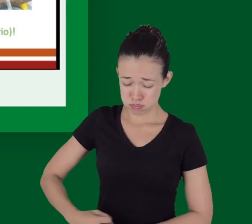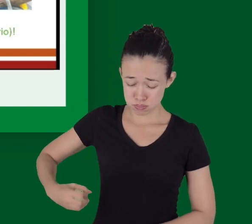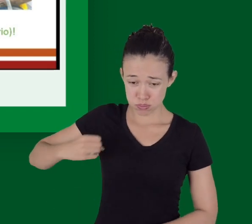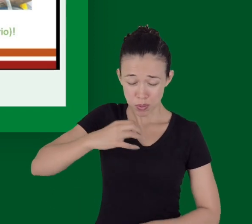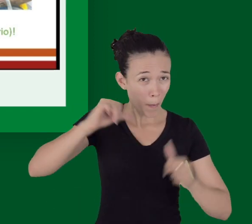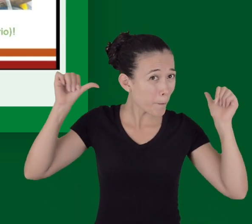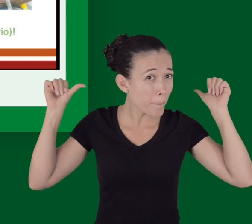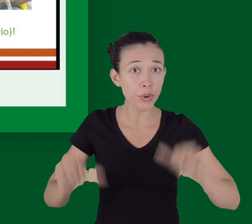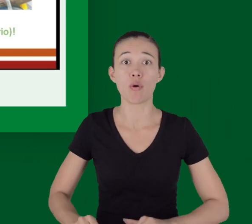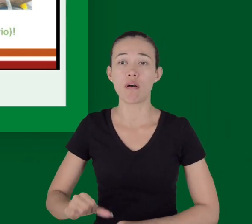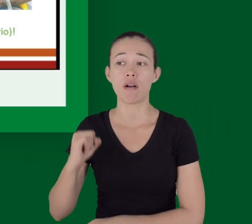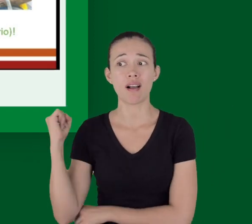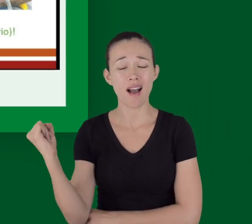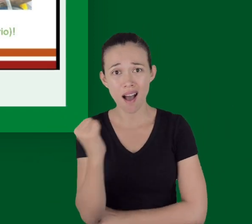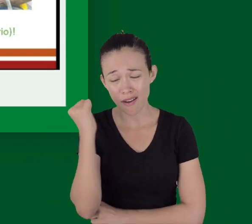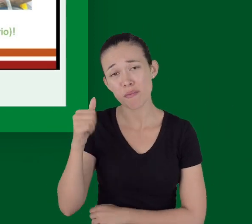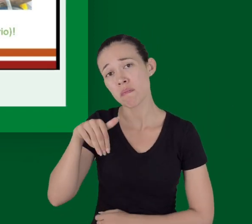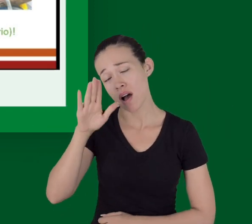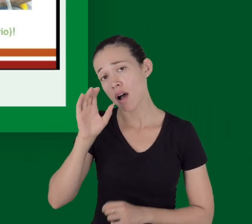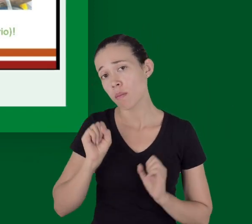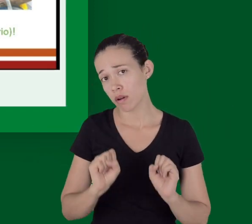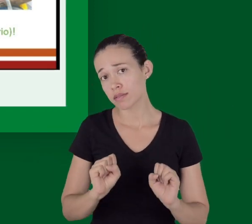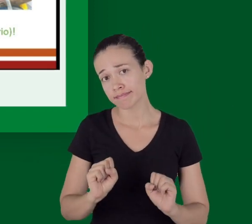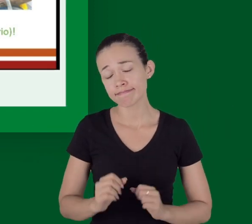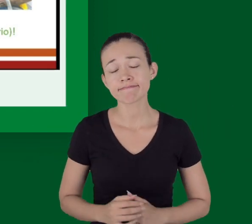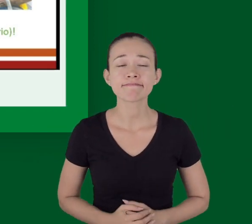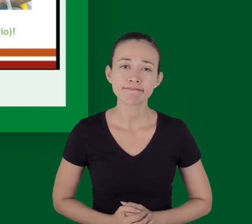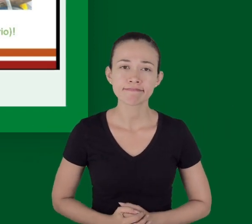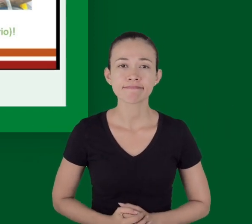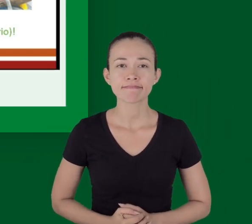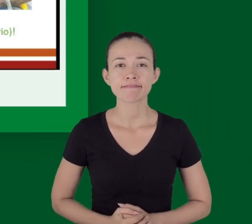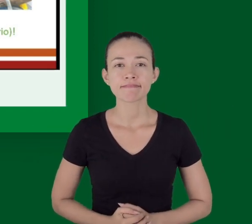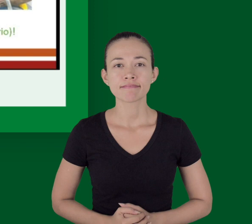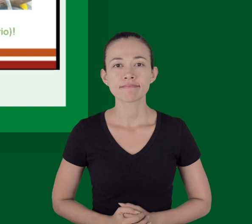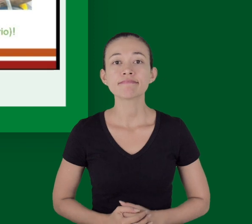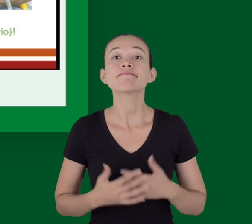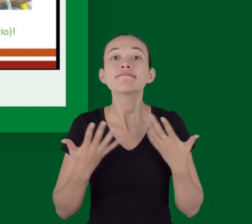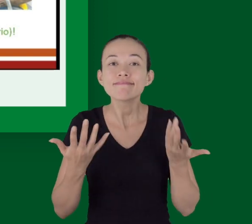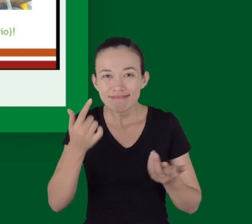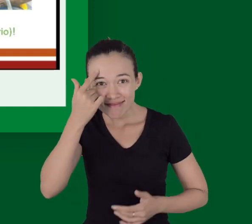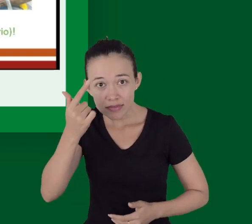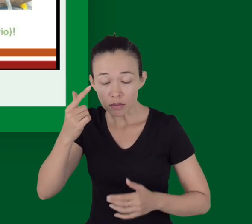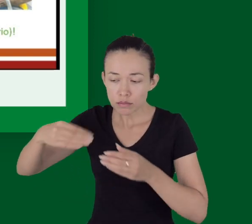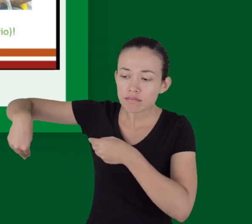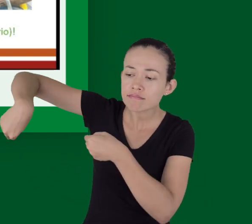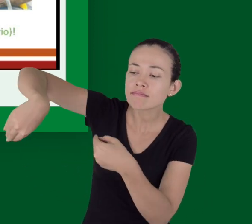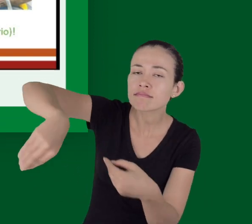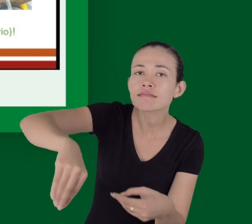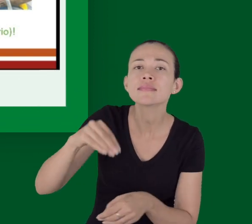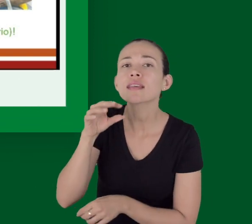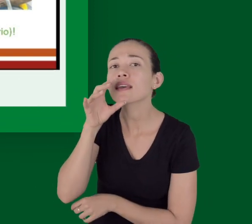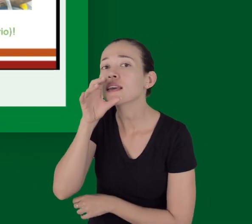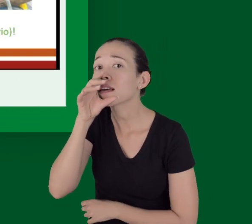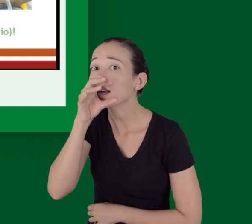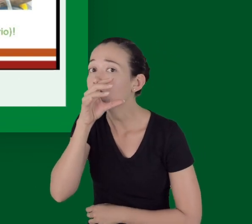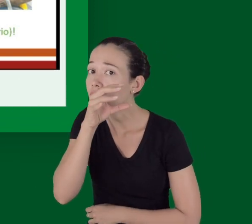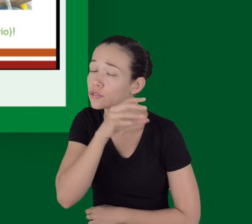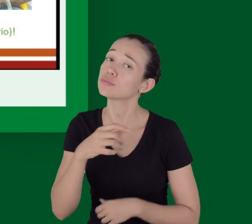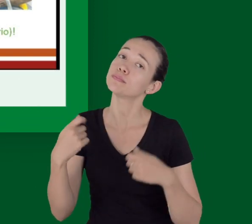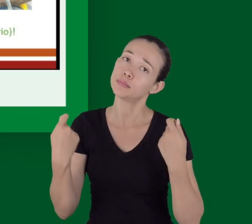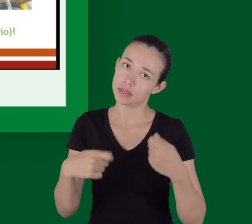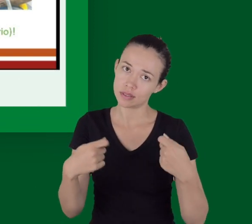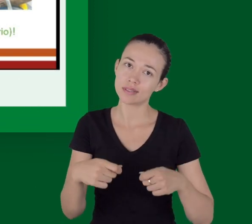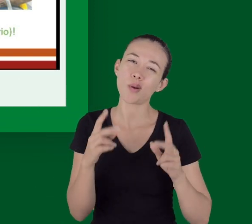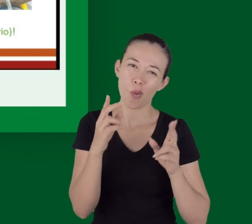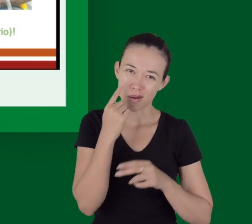desse paciente e evoluir rapidamente para uma gravidade maior. Então, aquecer o paciente de trauma